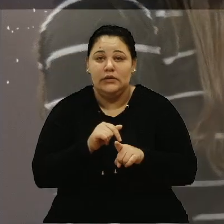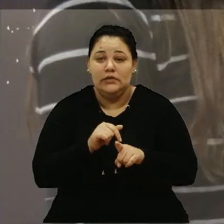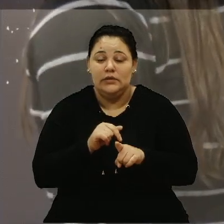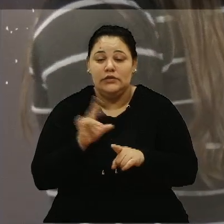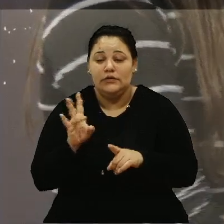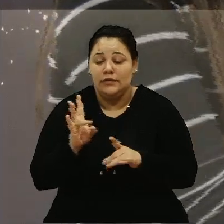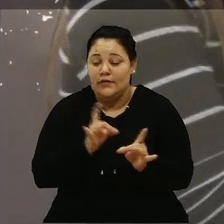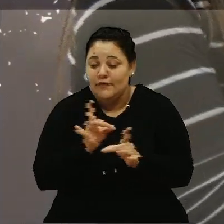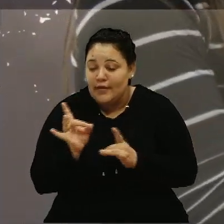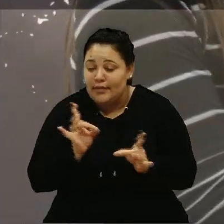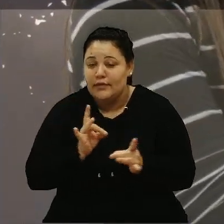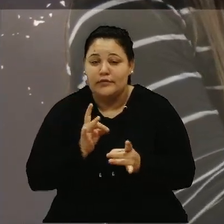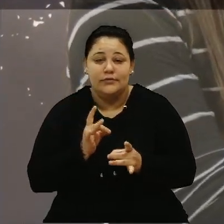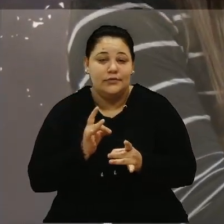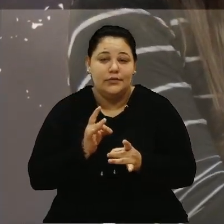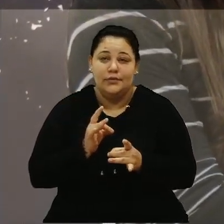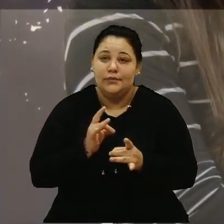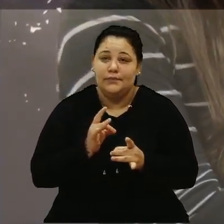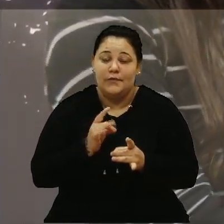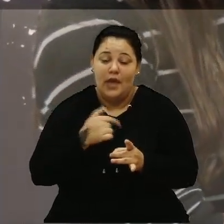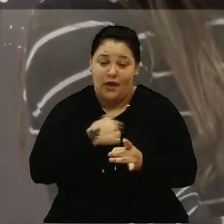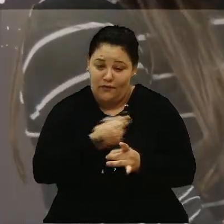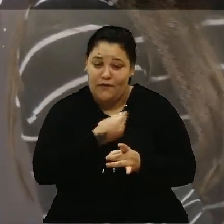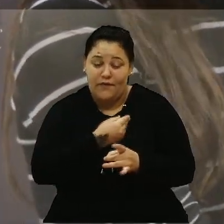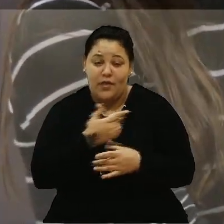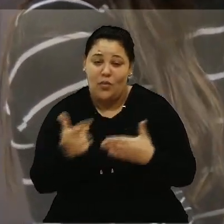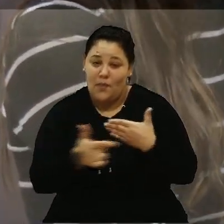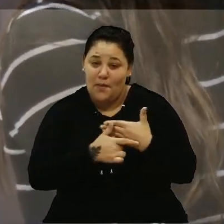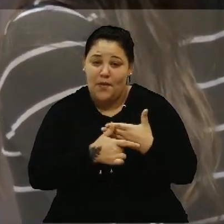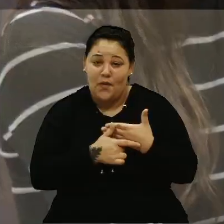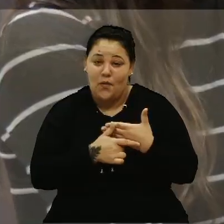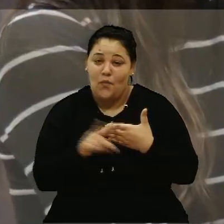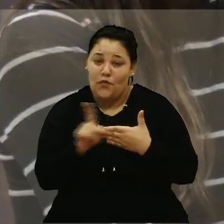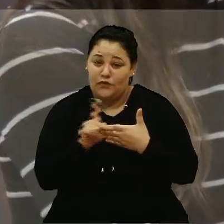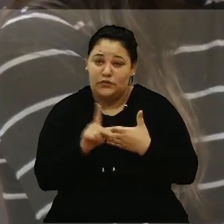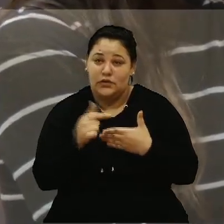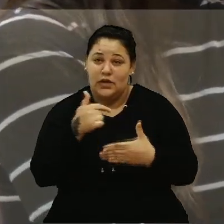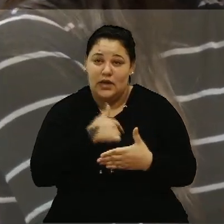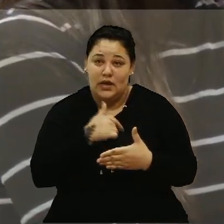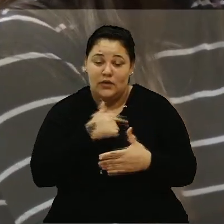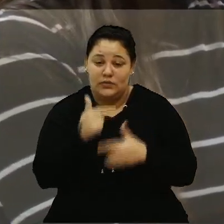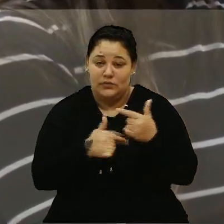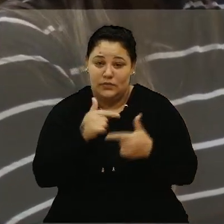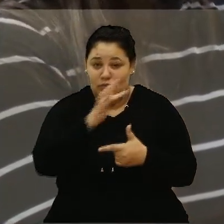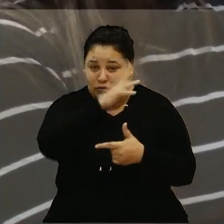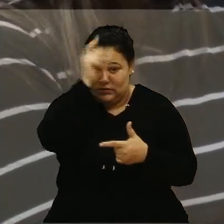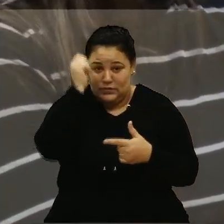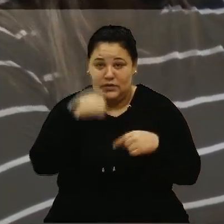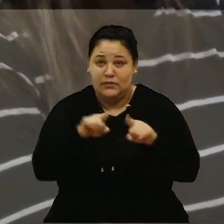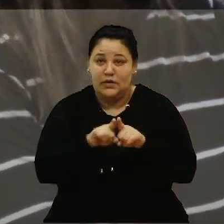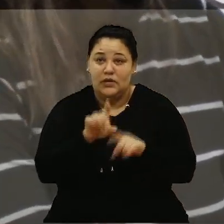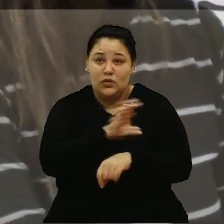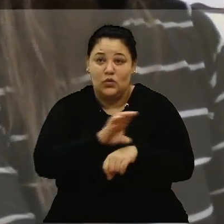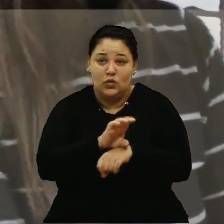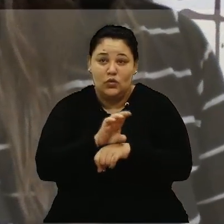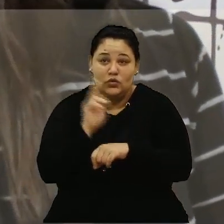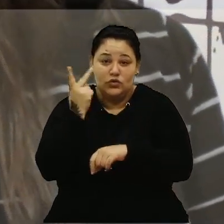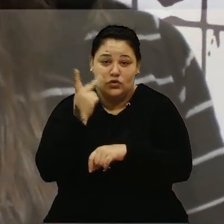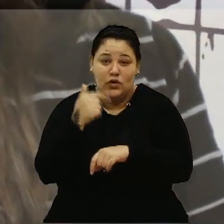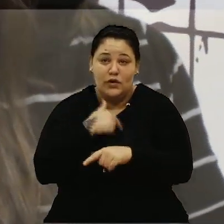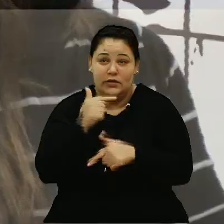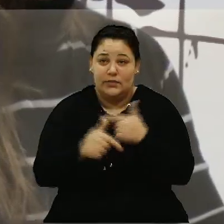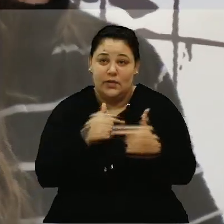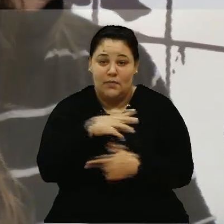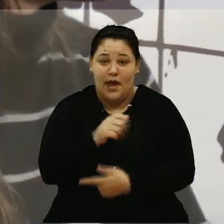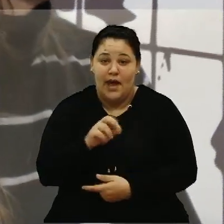traficantes e tudo mais, né? E eu vivenciei isso como professor, né? Eu lecionei, sou professor municipal do curso de História, lecionei lá no Marcel